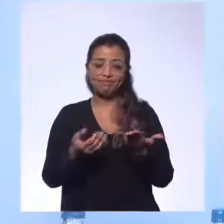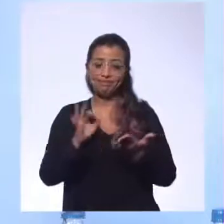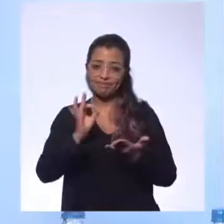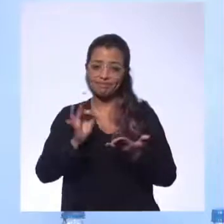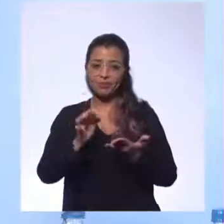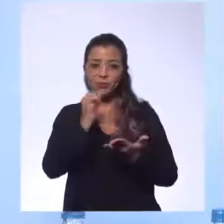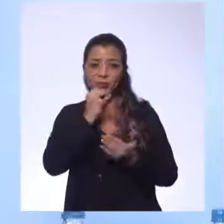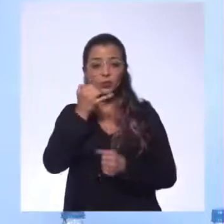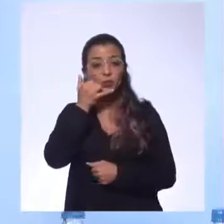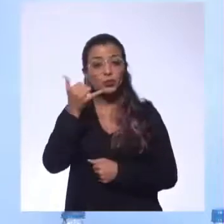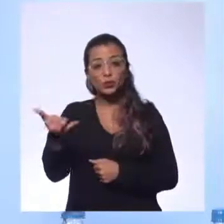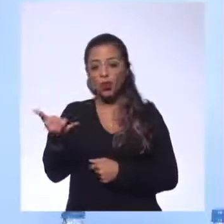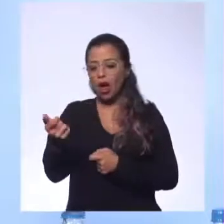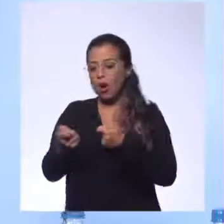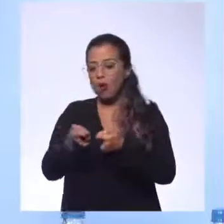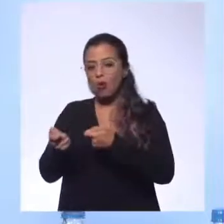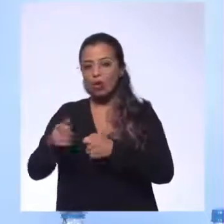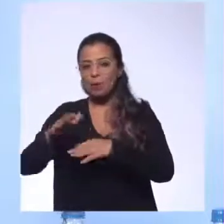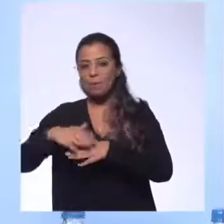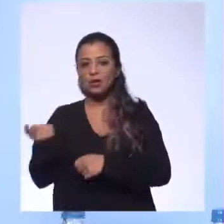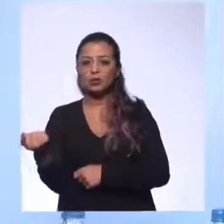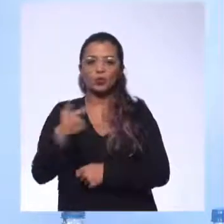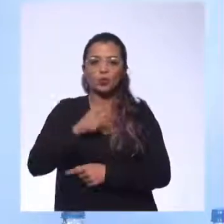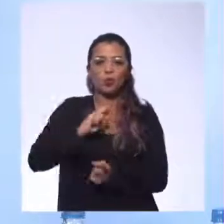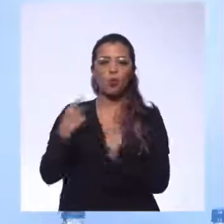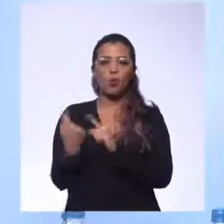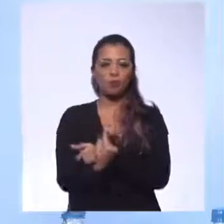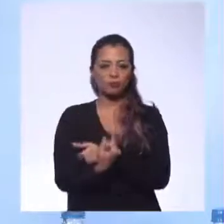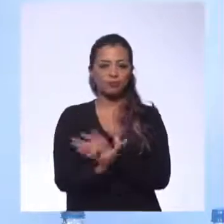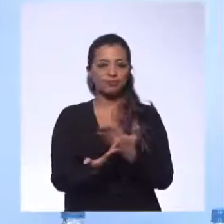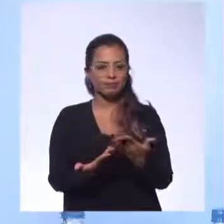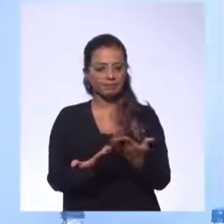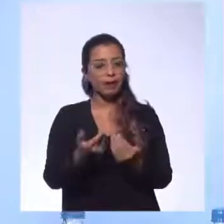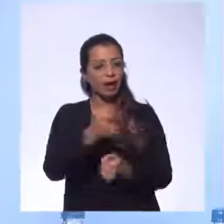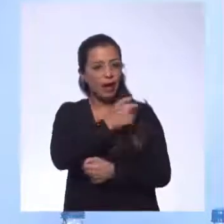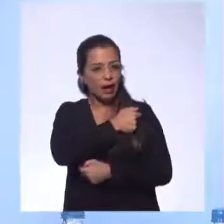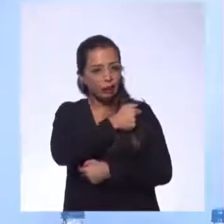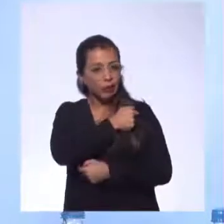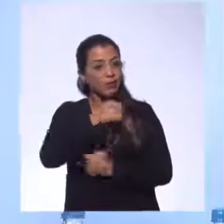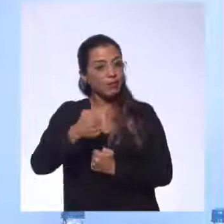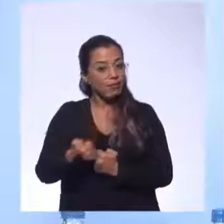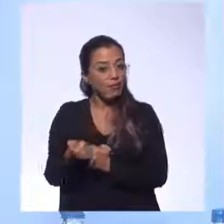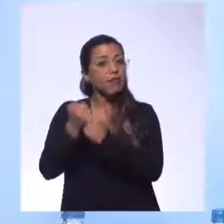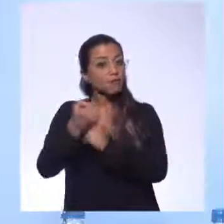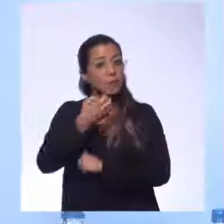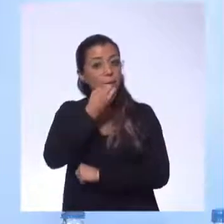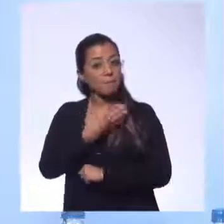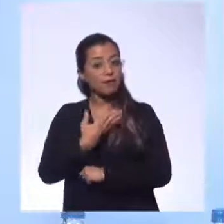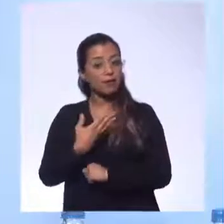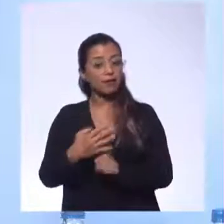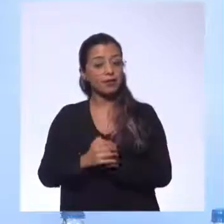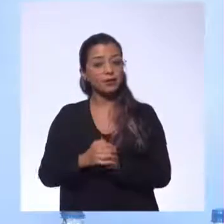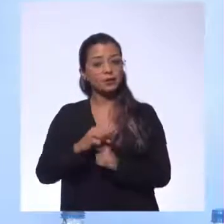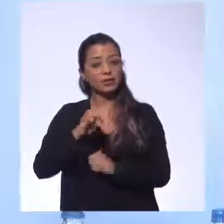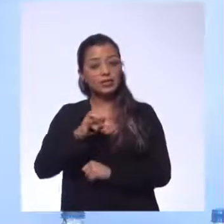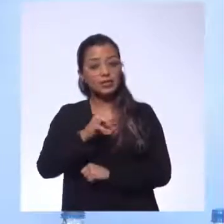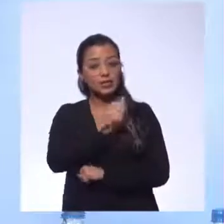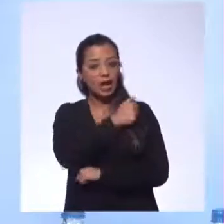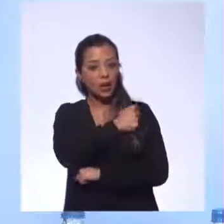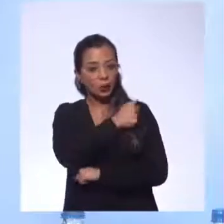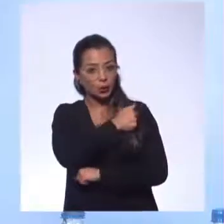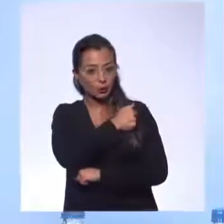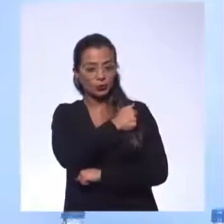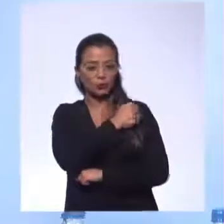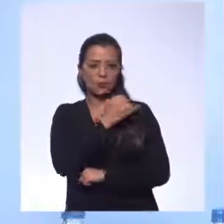celular comandar o aluno e não o aluno comandar o celular. Esse aluno ele acabou defendendo muito bem essa ideia. Então, se os alunos não...